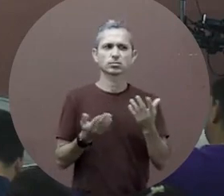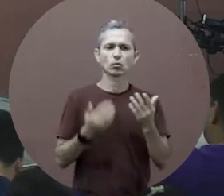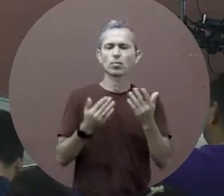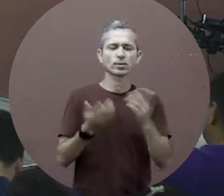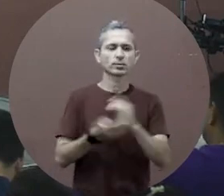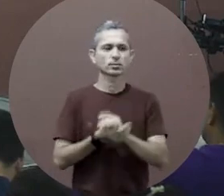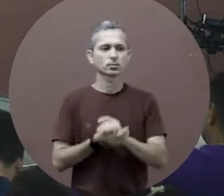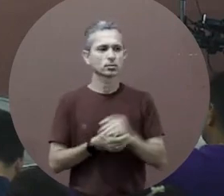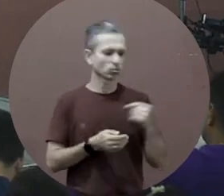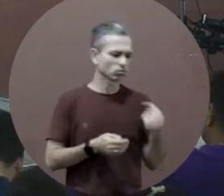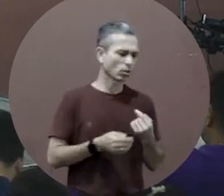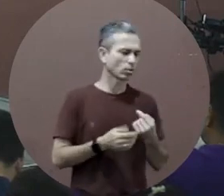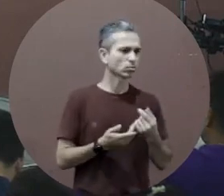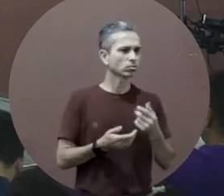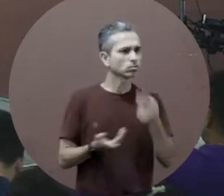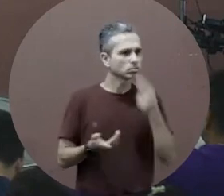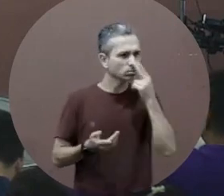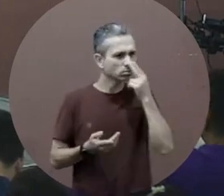individualista.